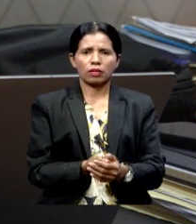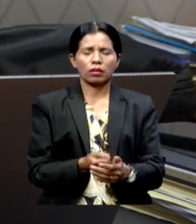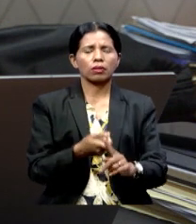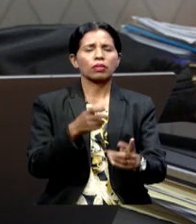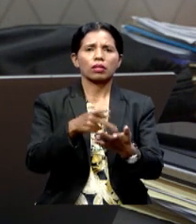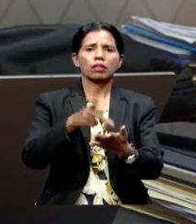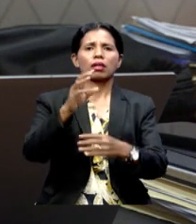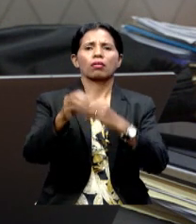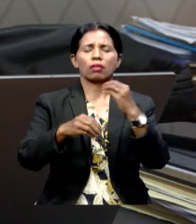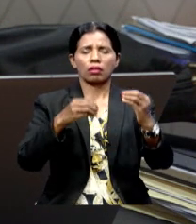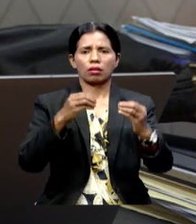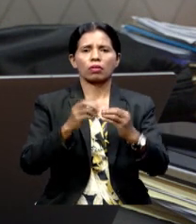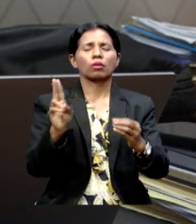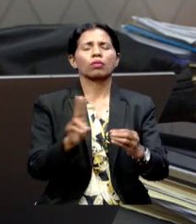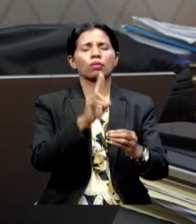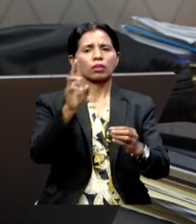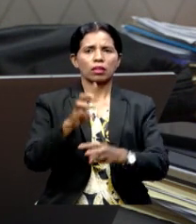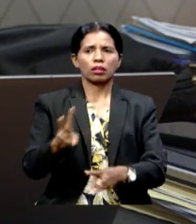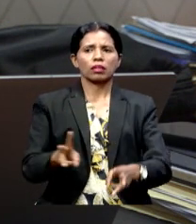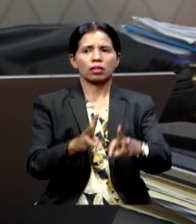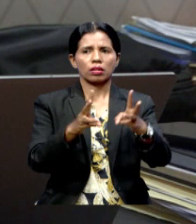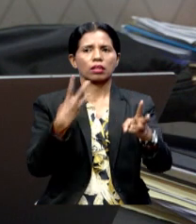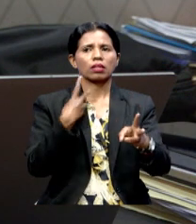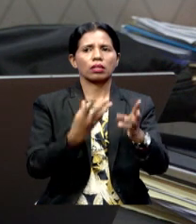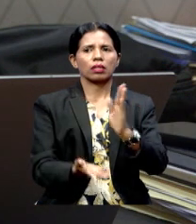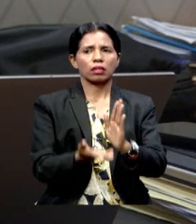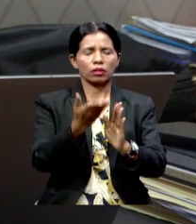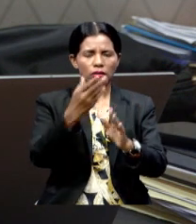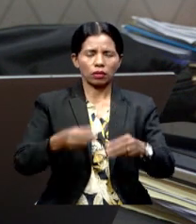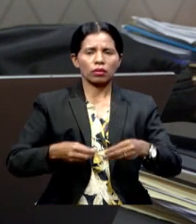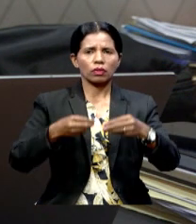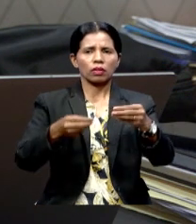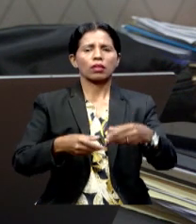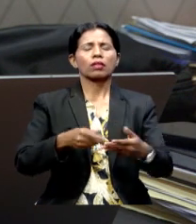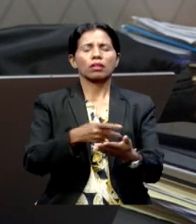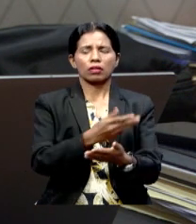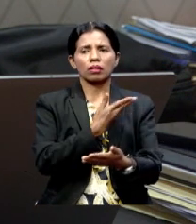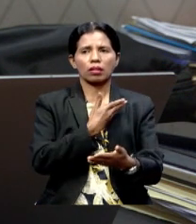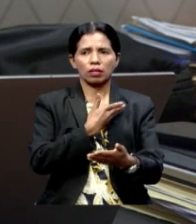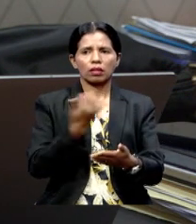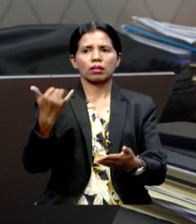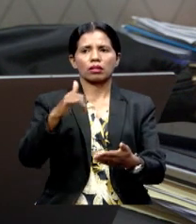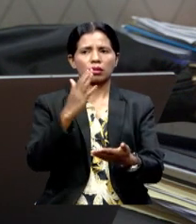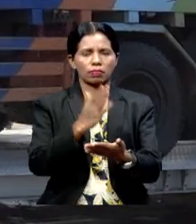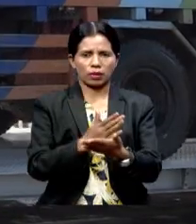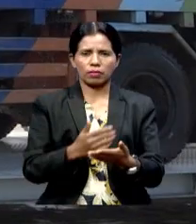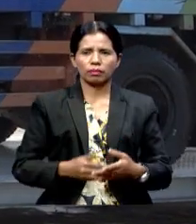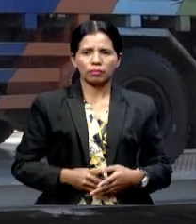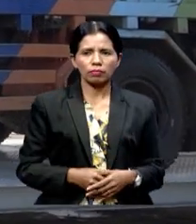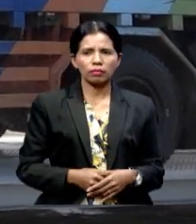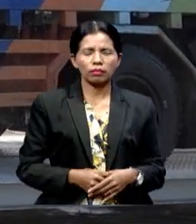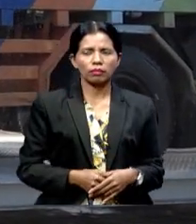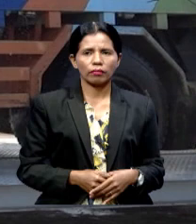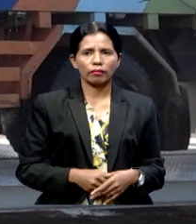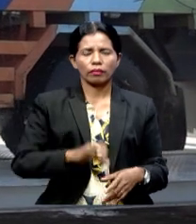ko na ba be utilize sa unistarara niya ito has fo asay fo linito ano automaticamente sir si para kalasa.